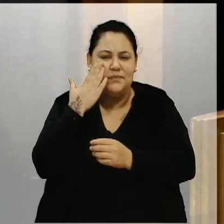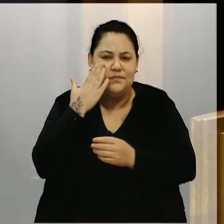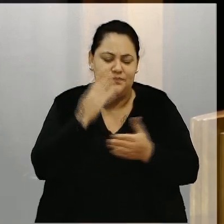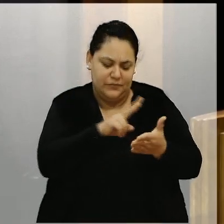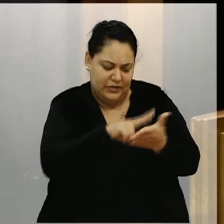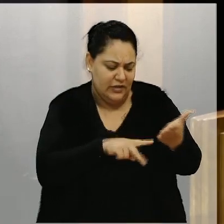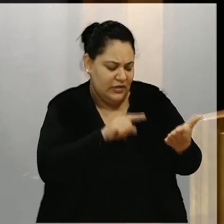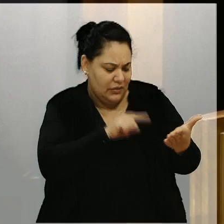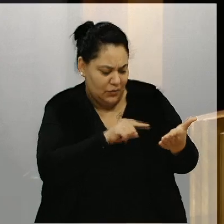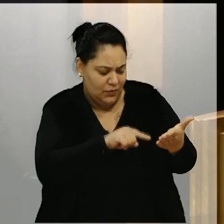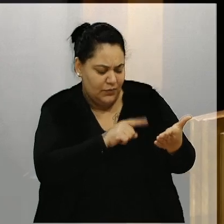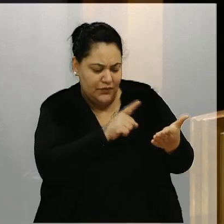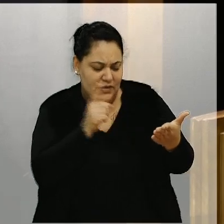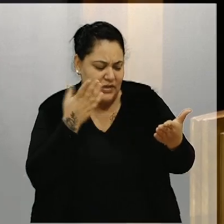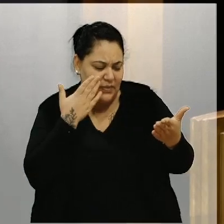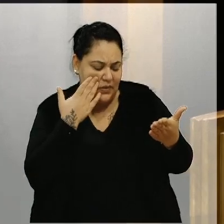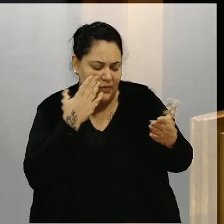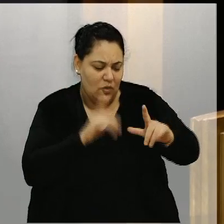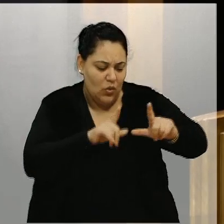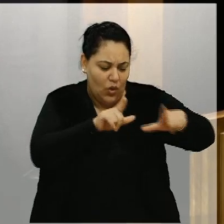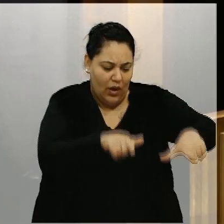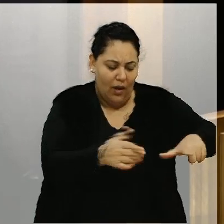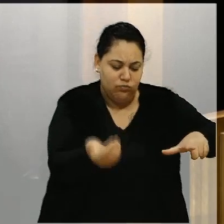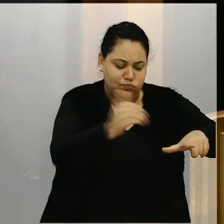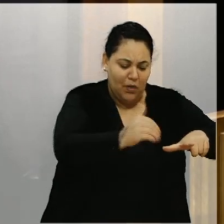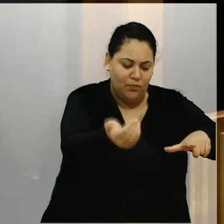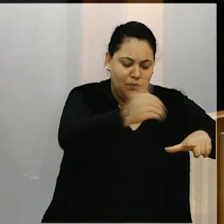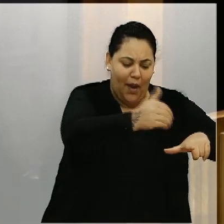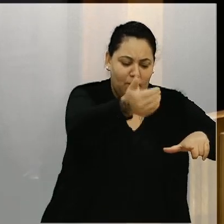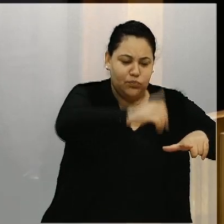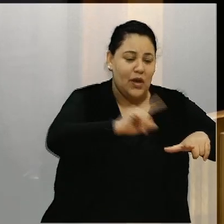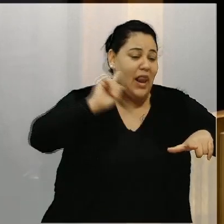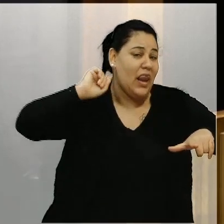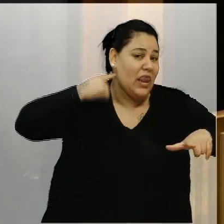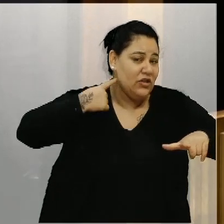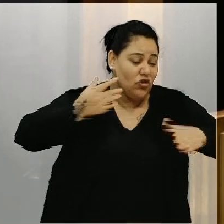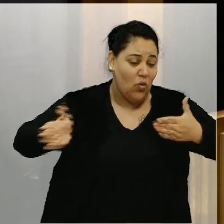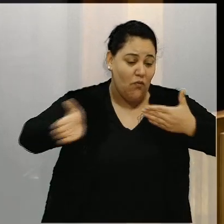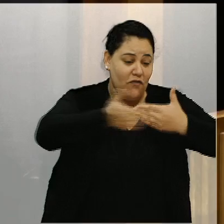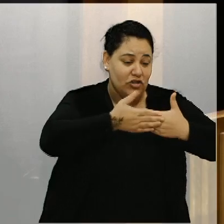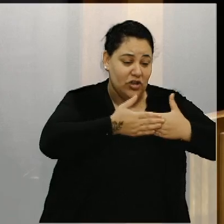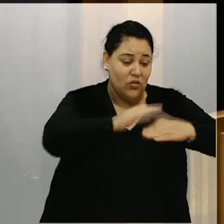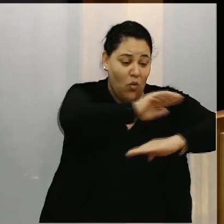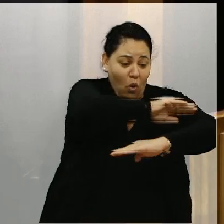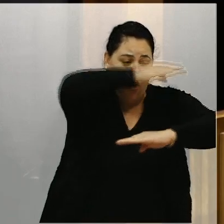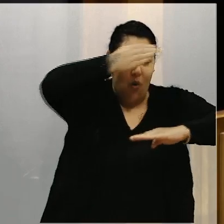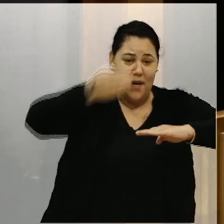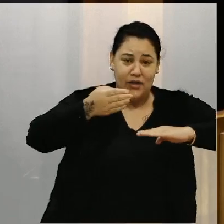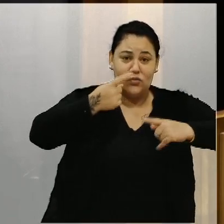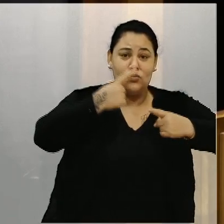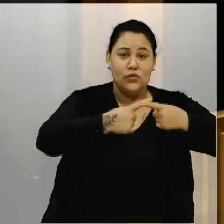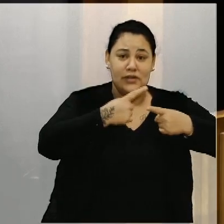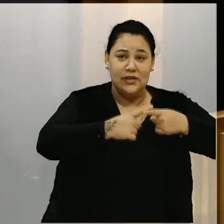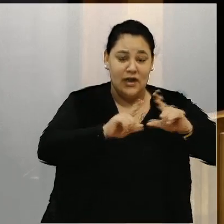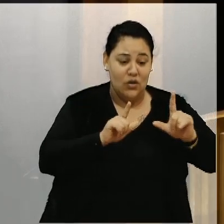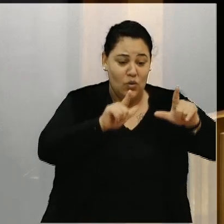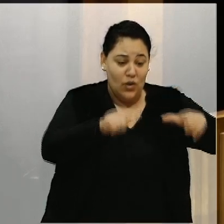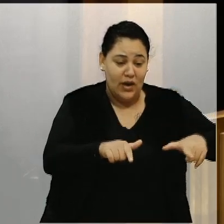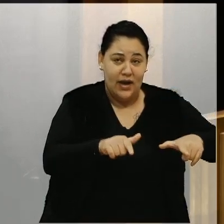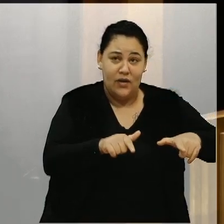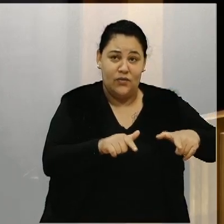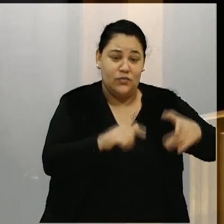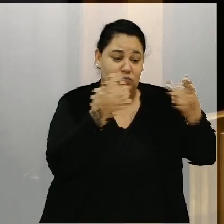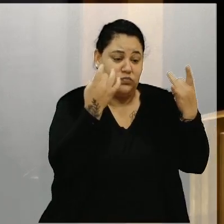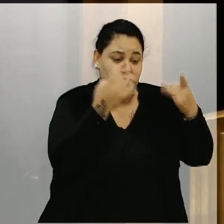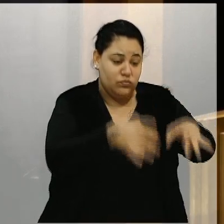tem que funcionar. A estação de transbordo é um local fechado, coberto. Por quê? Porque é um local onde tu passas o resíduo